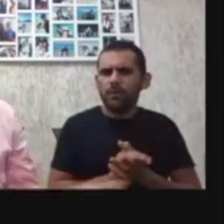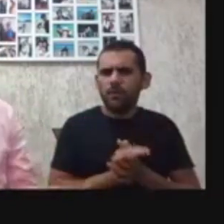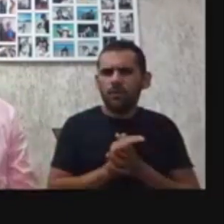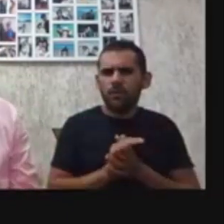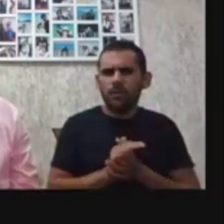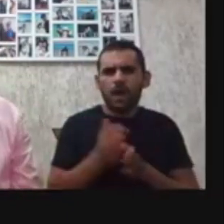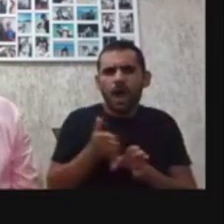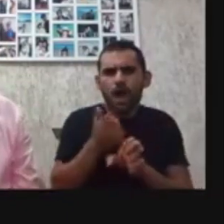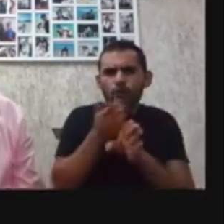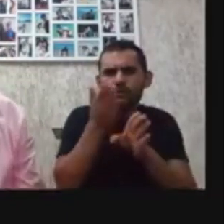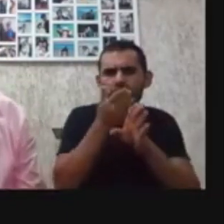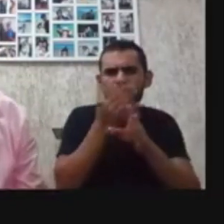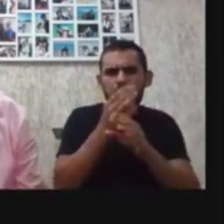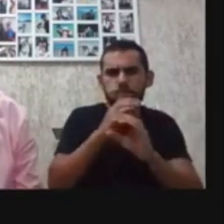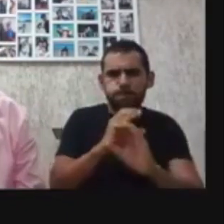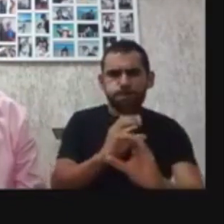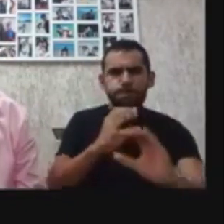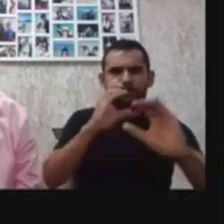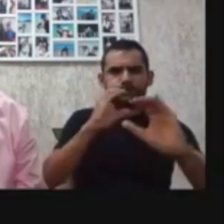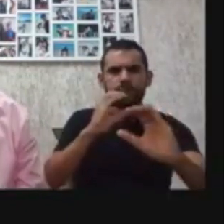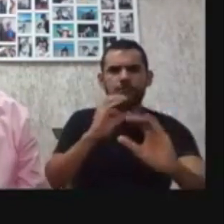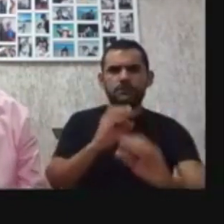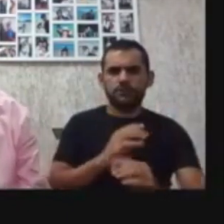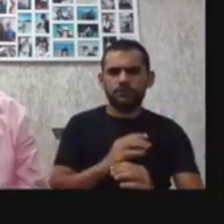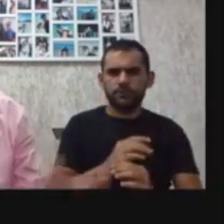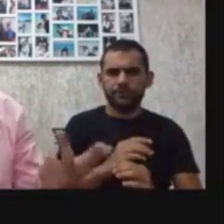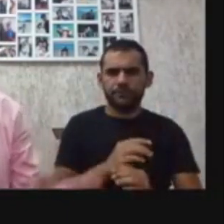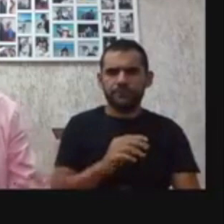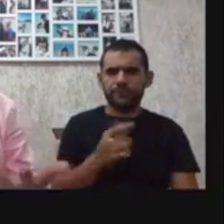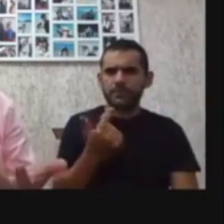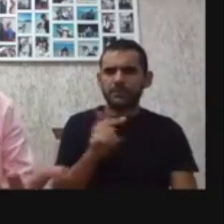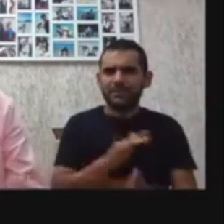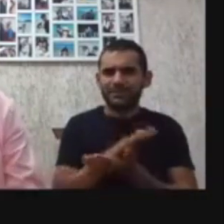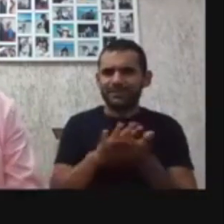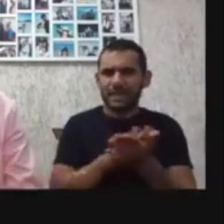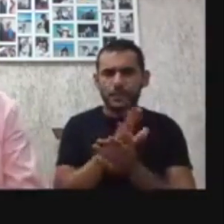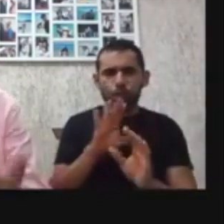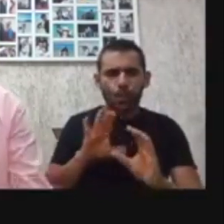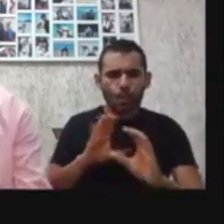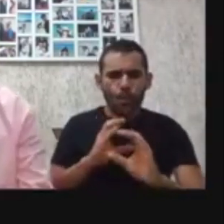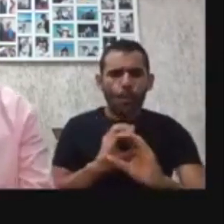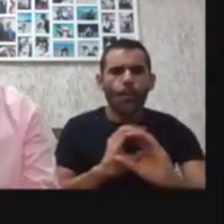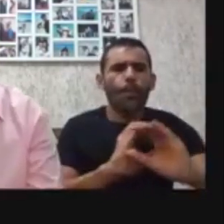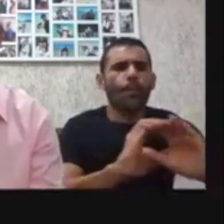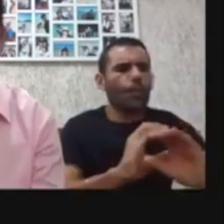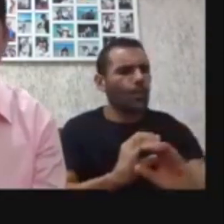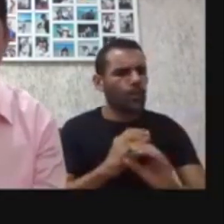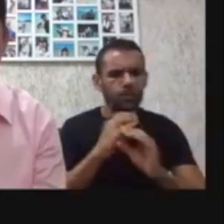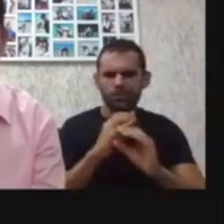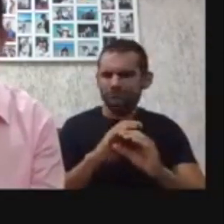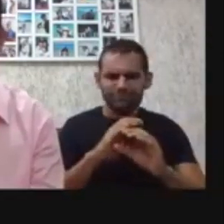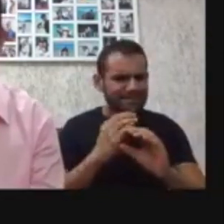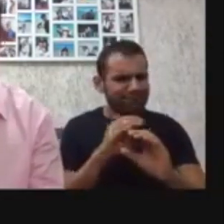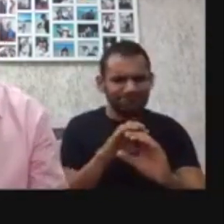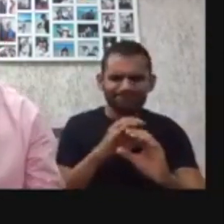obra do esgotamento sanitário aí, enterrando milhões no chão aí, e não vai nada, não liga nada a nada para lugar nenhum.